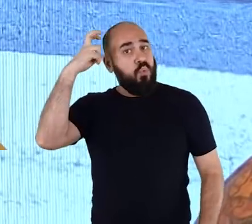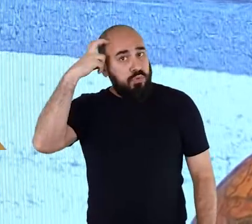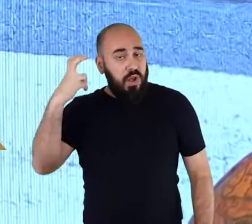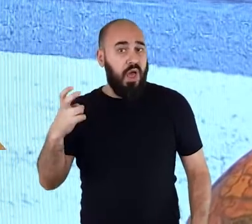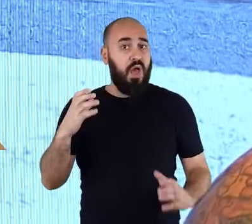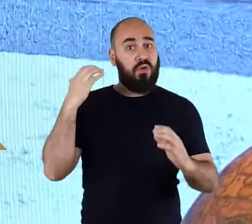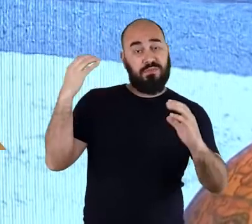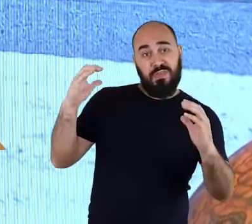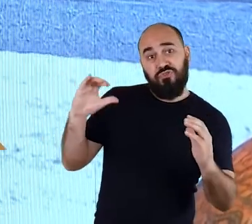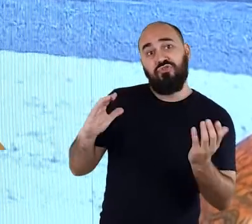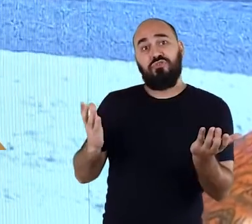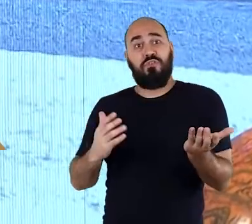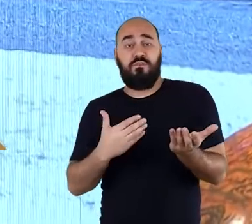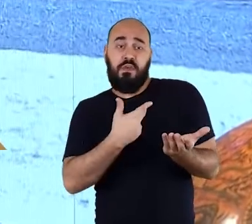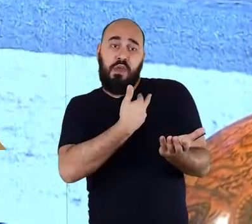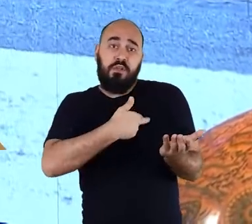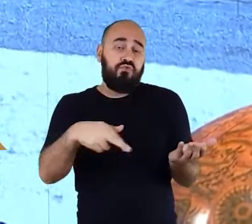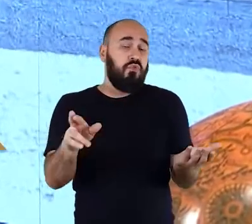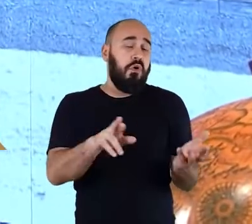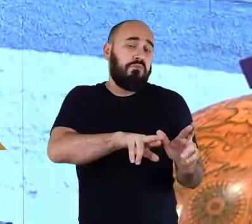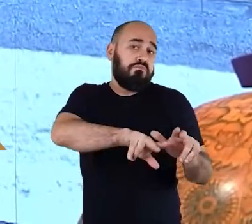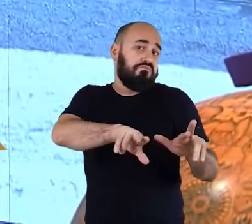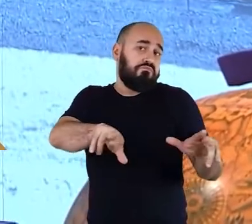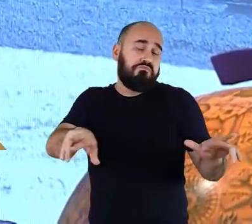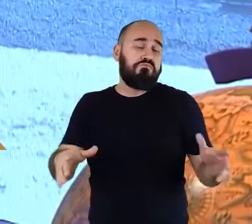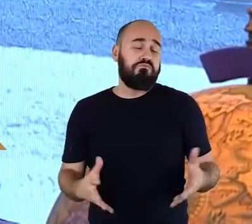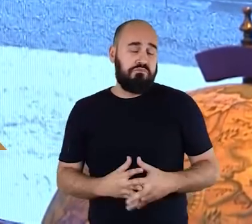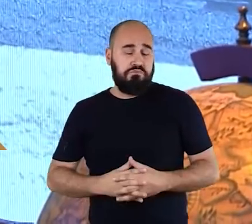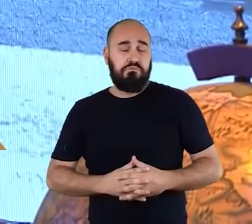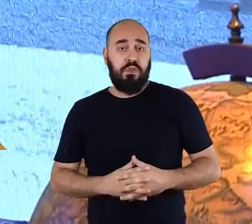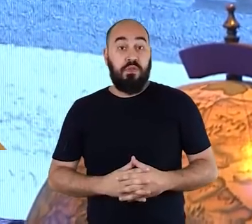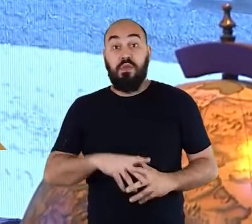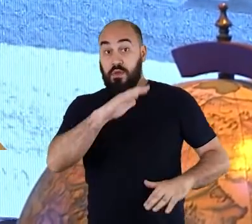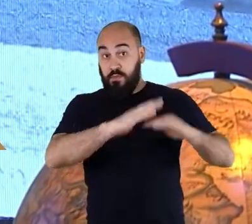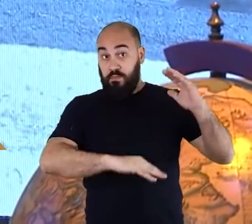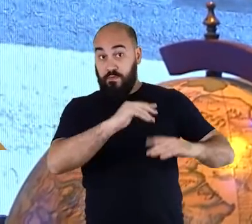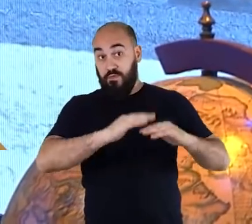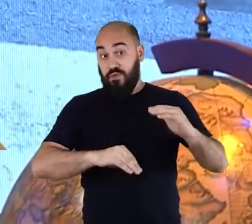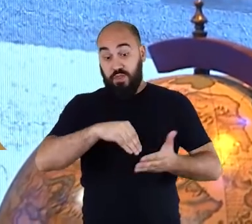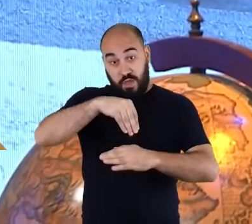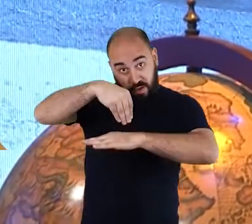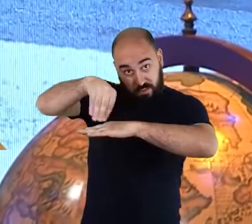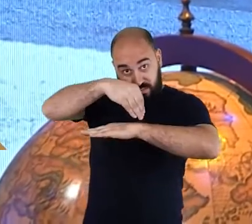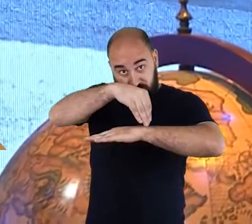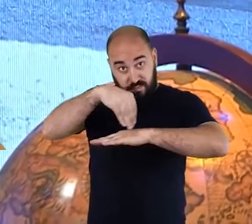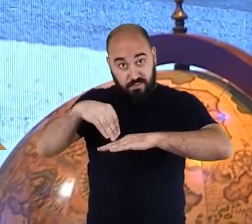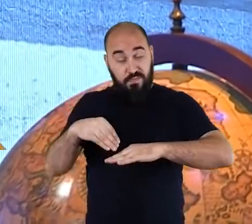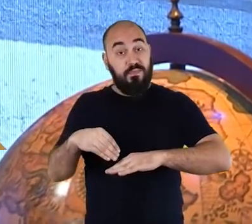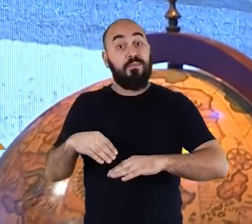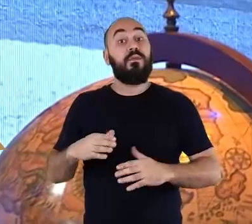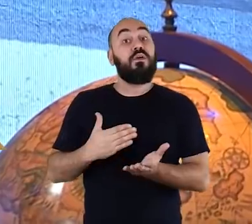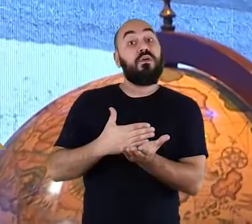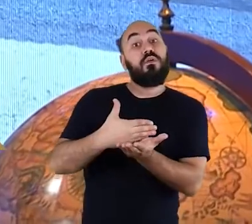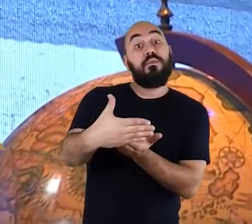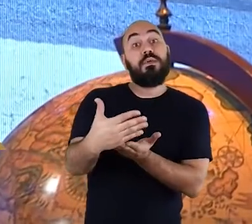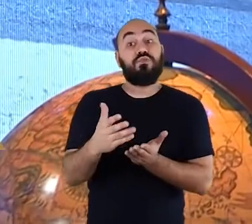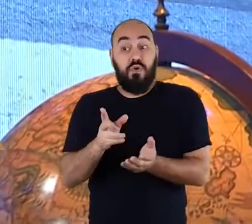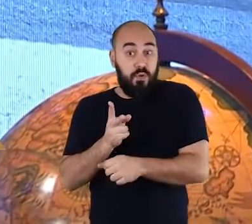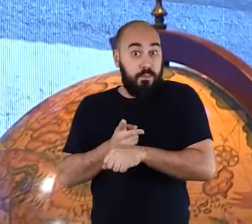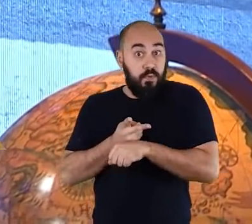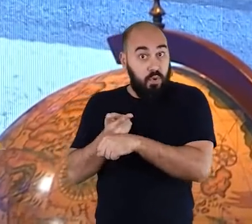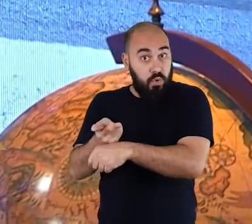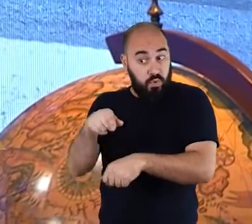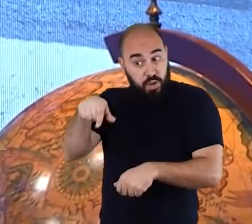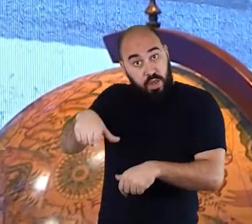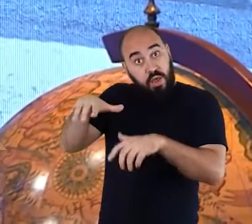Aí arqueólogos aficionados por descobrirem antiguidades começaram a realizar escavações locais naqueles que